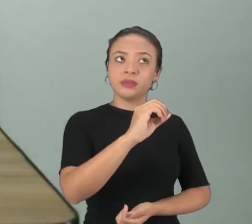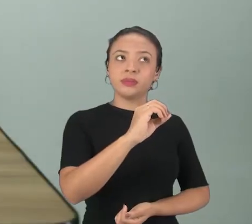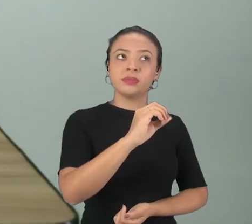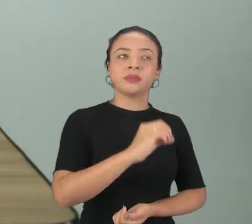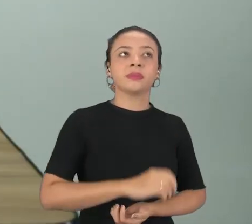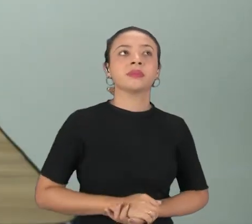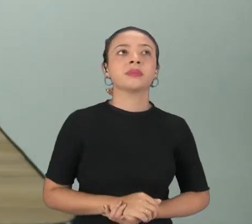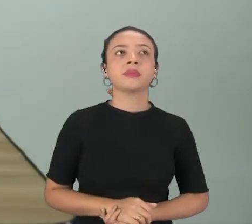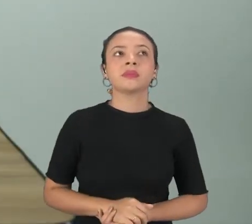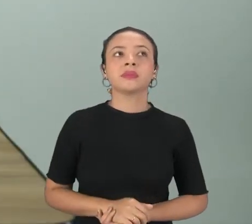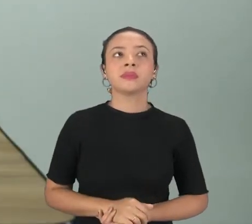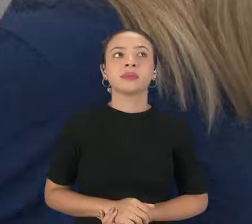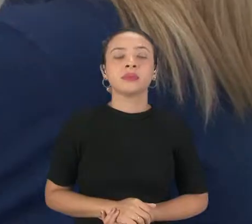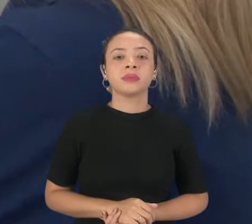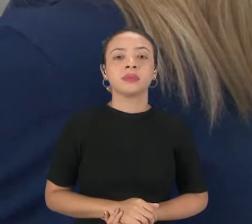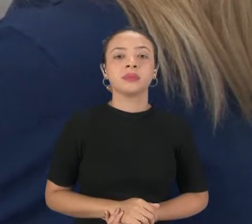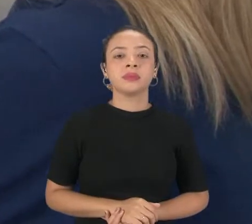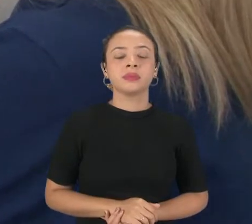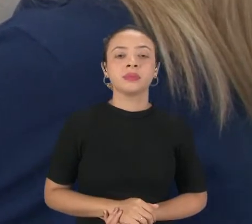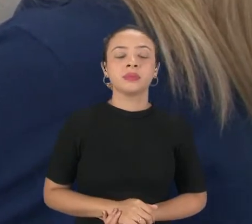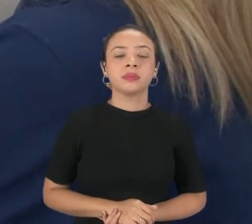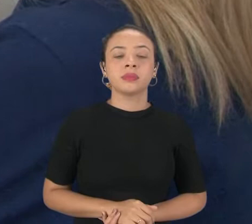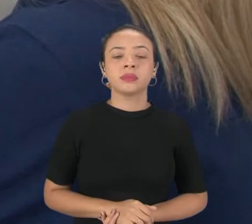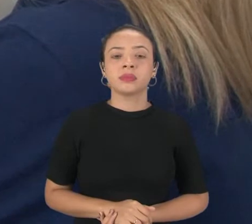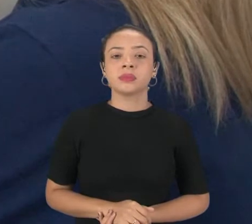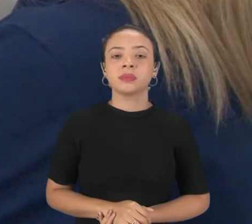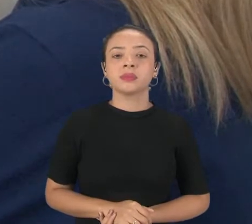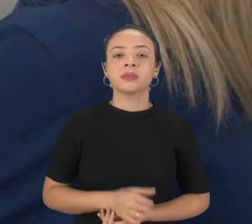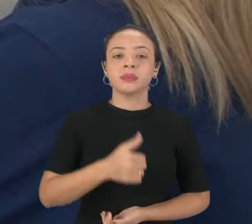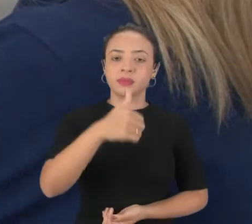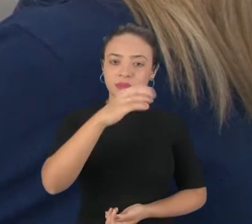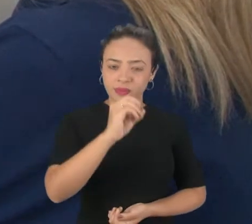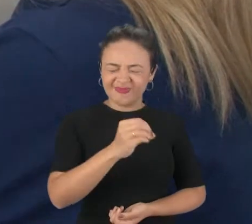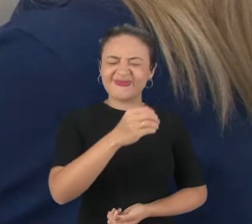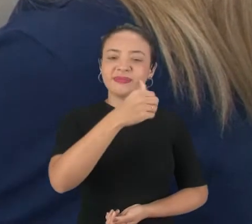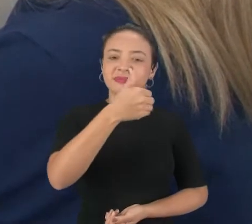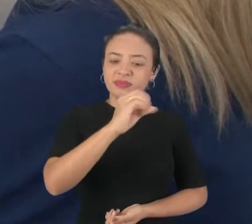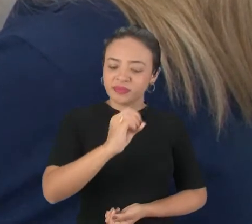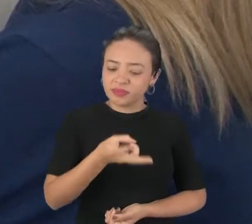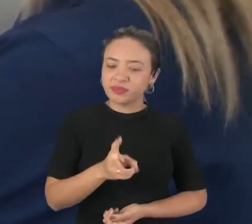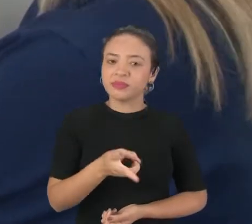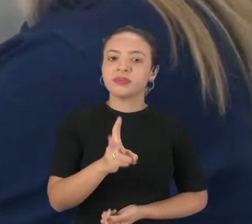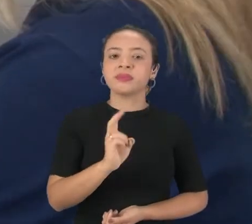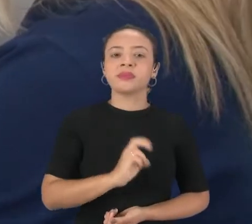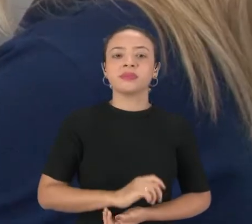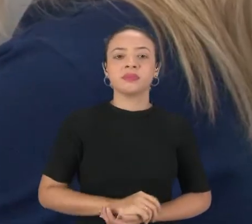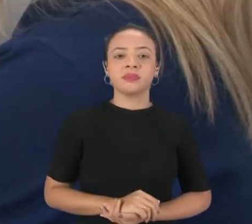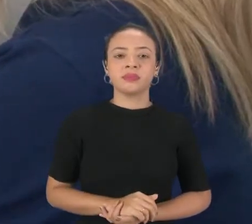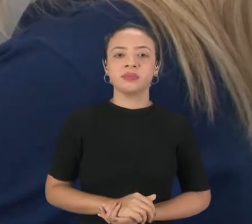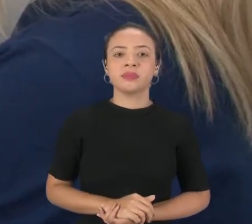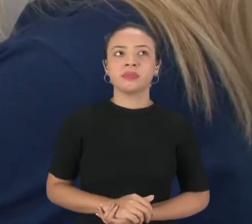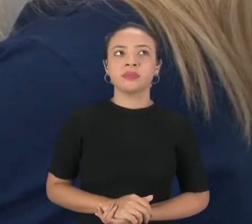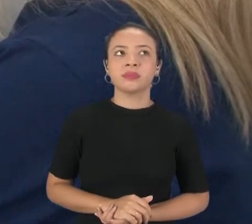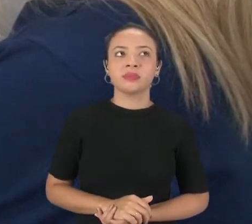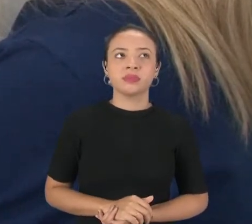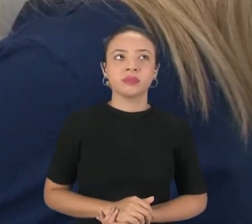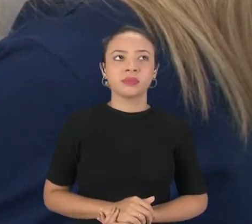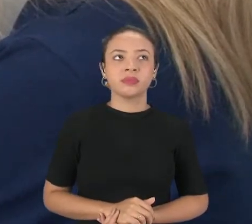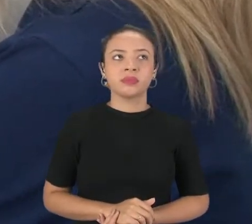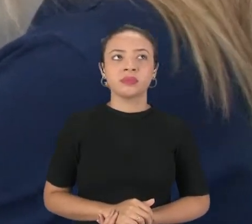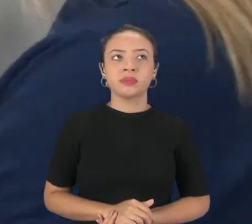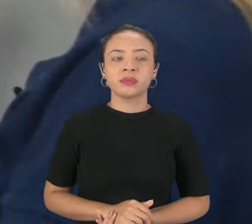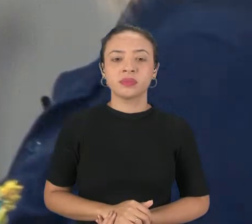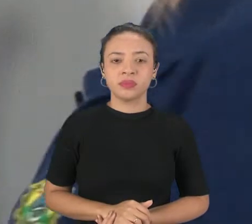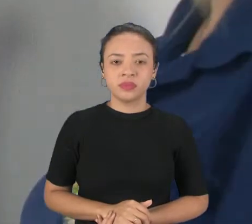10 Ben 10 Ben 10 que um ficou um pouquinho